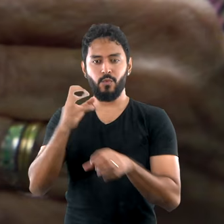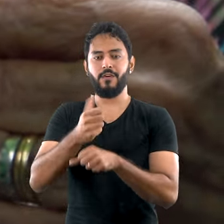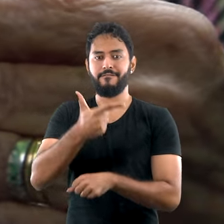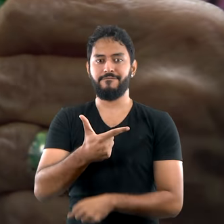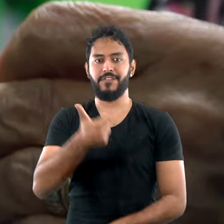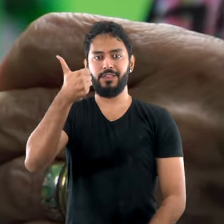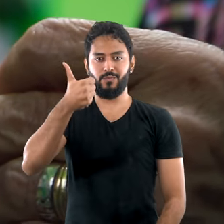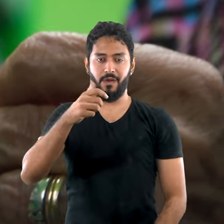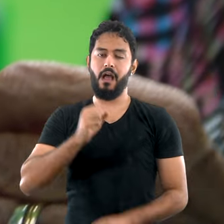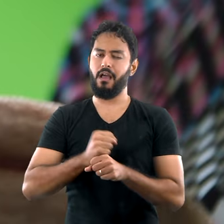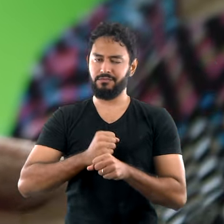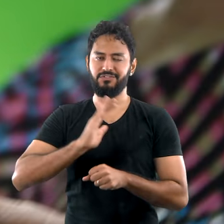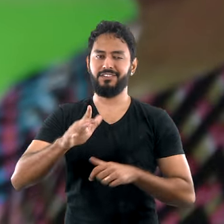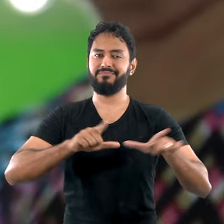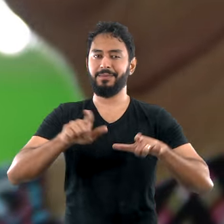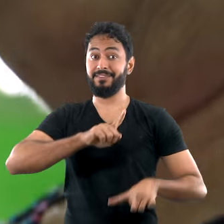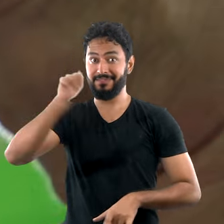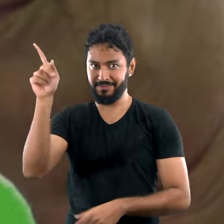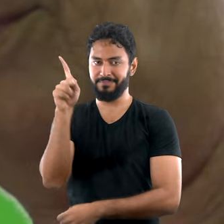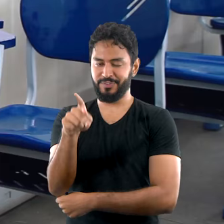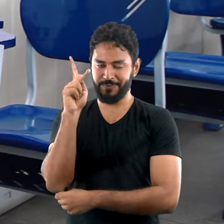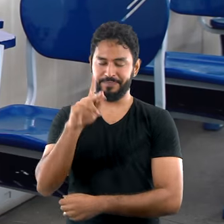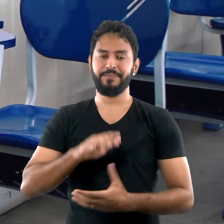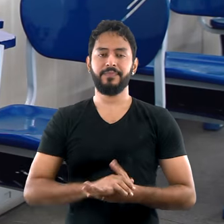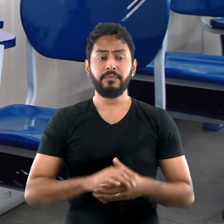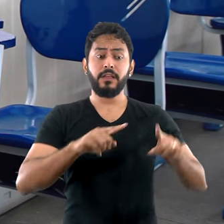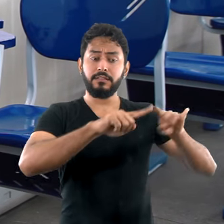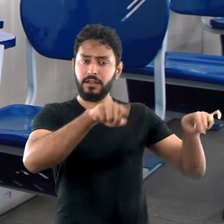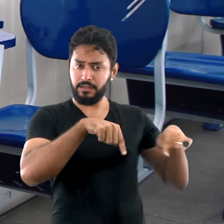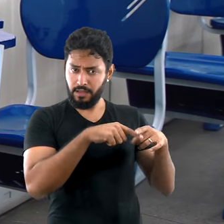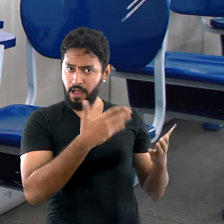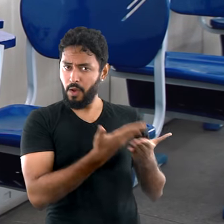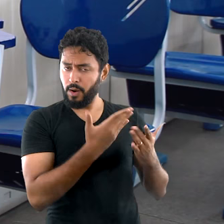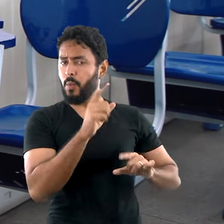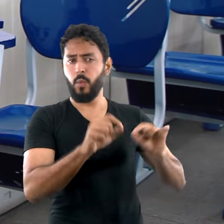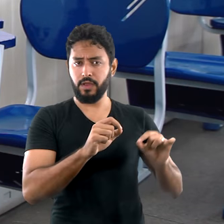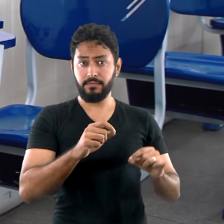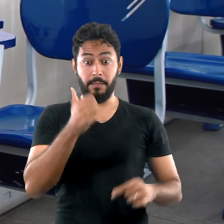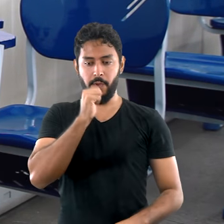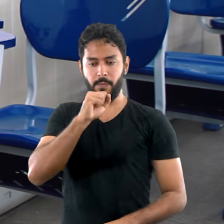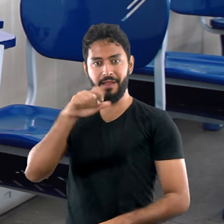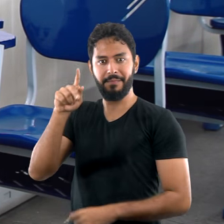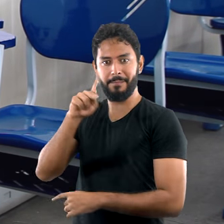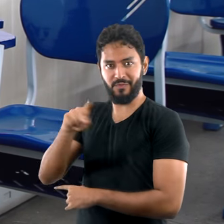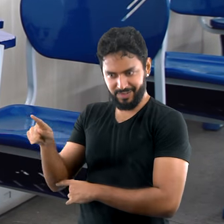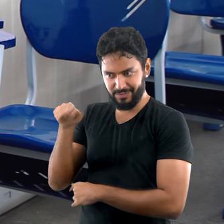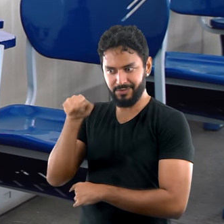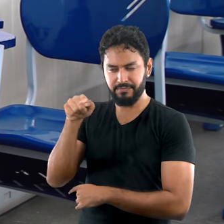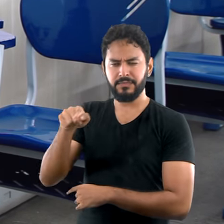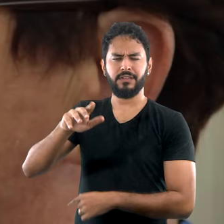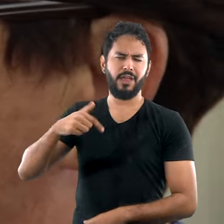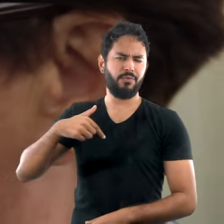anos, né, que eu estou lá. É, a sala de aula, desde criança, meu pai era professor, e desde